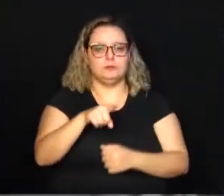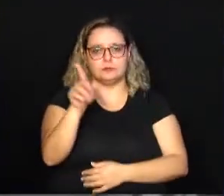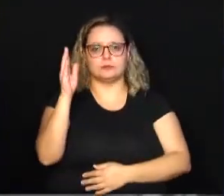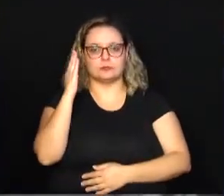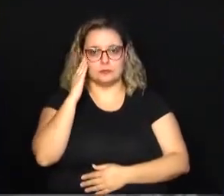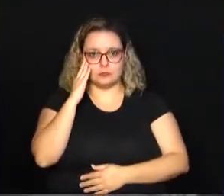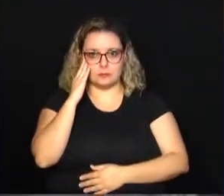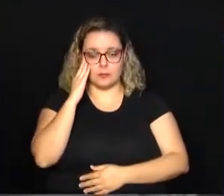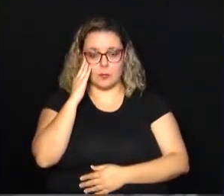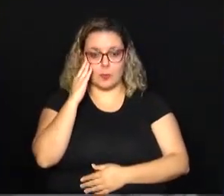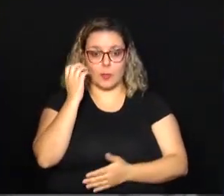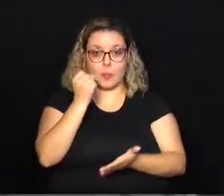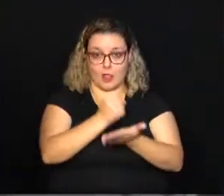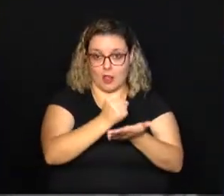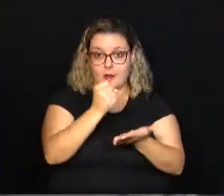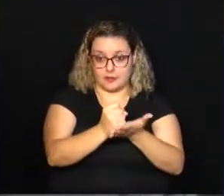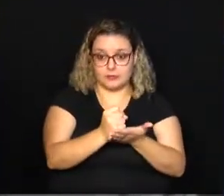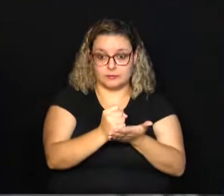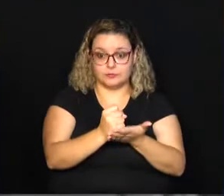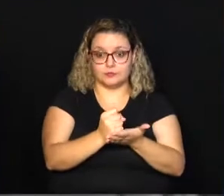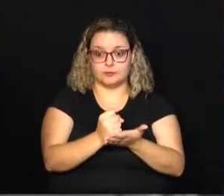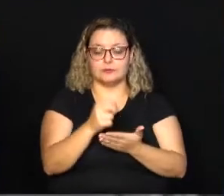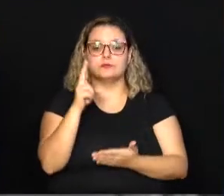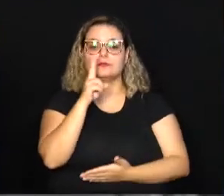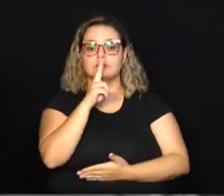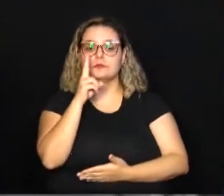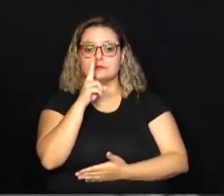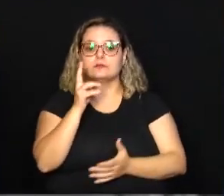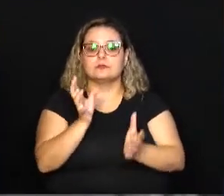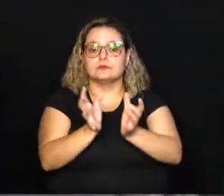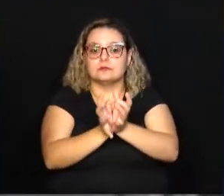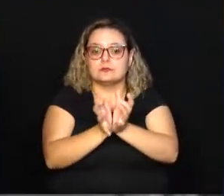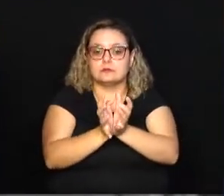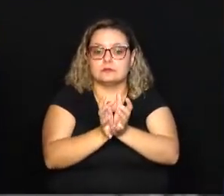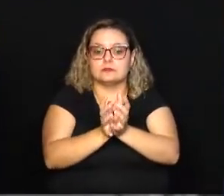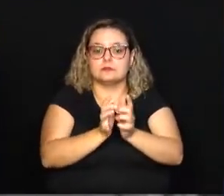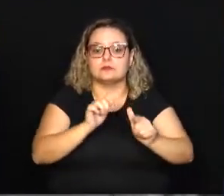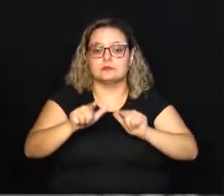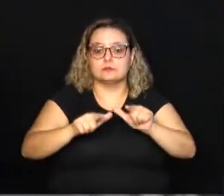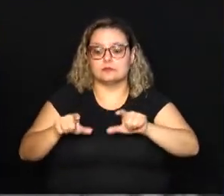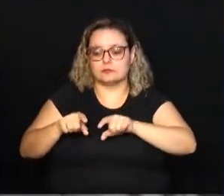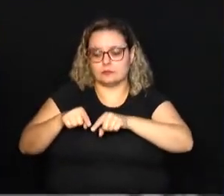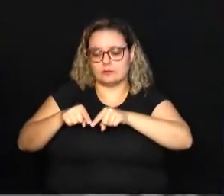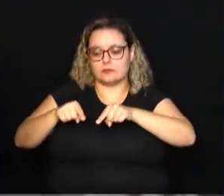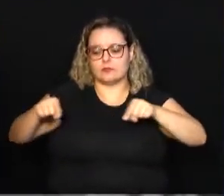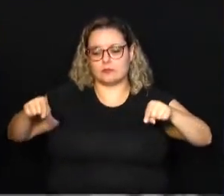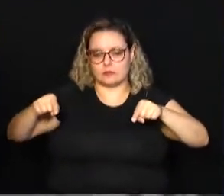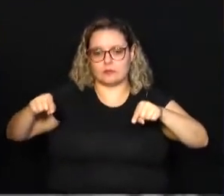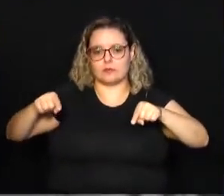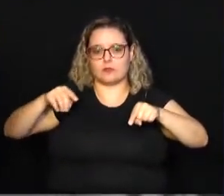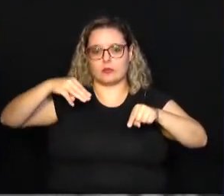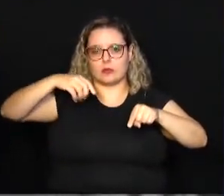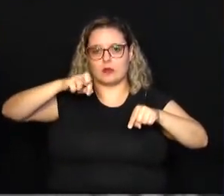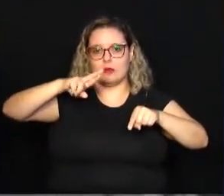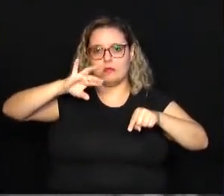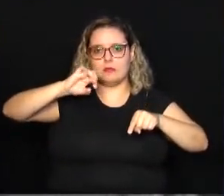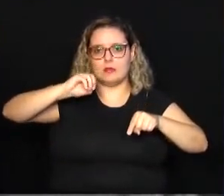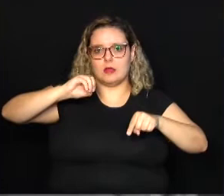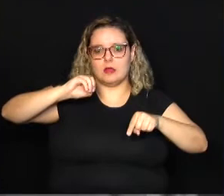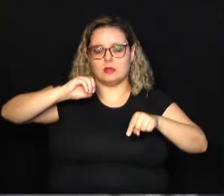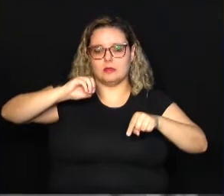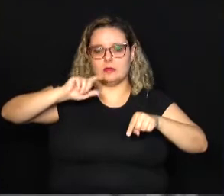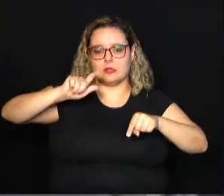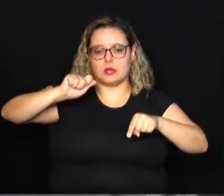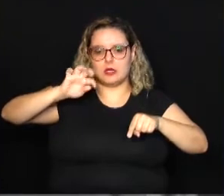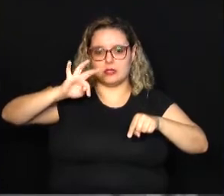foi contratado emergencialmente uma equipe para trabalhar no primeiro andar do Mário Gatti. Essa equipe está indo para o Metropolitano para dar o